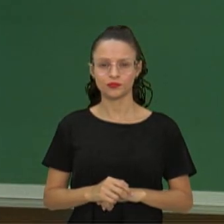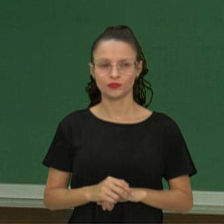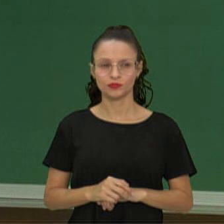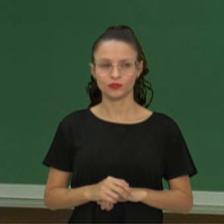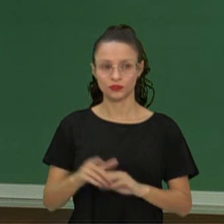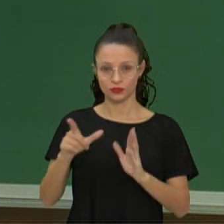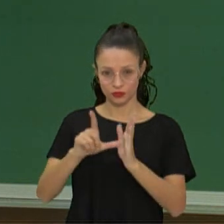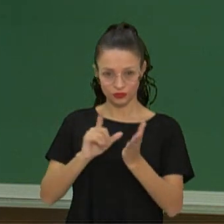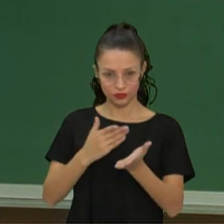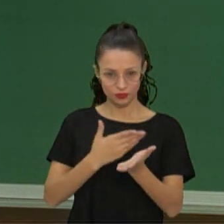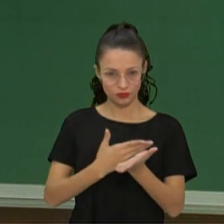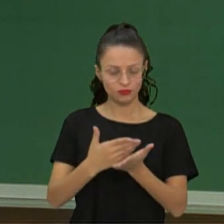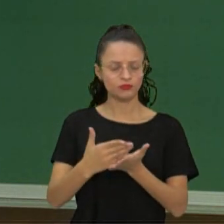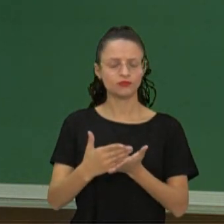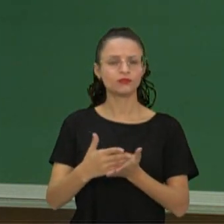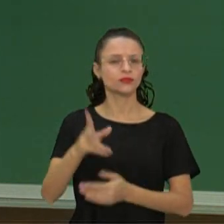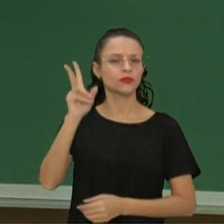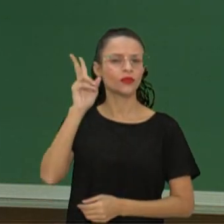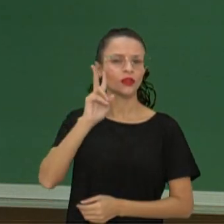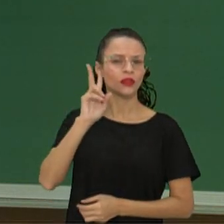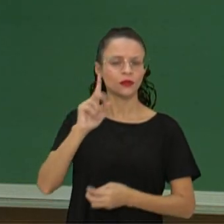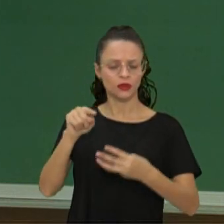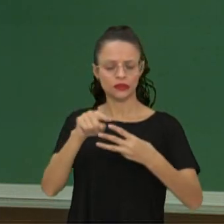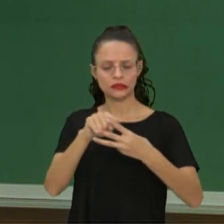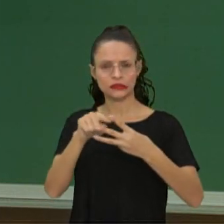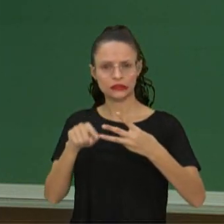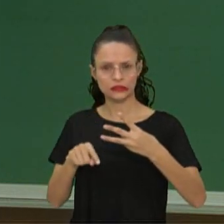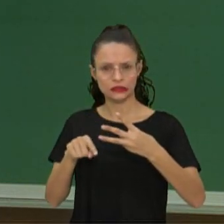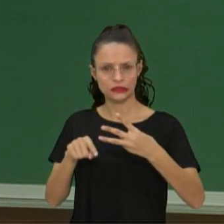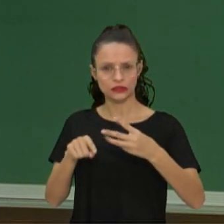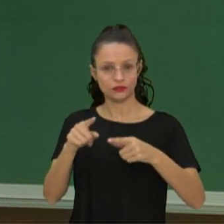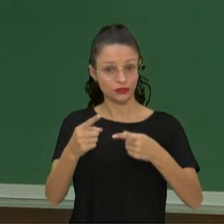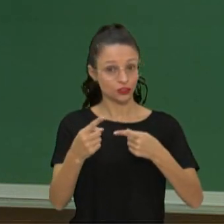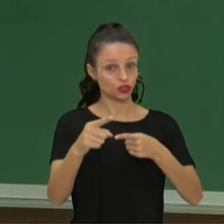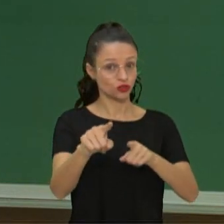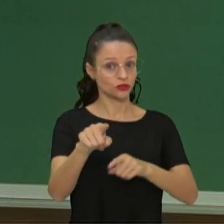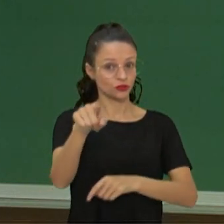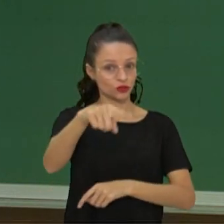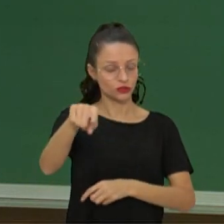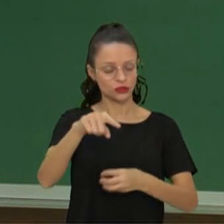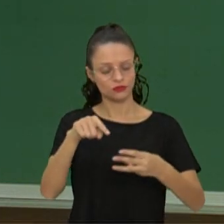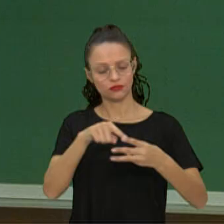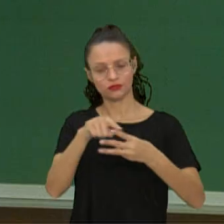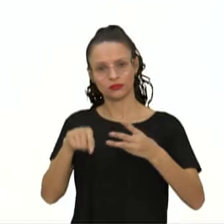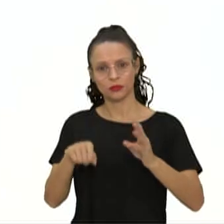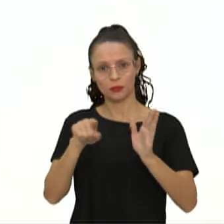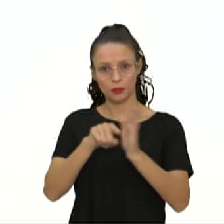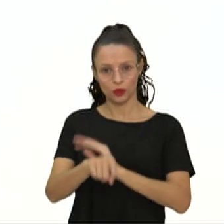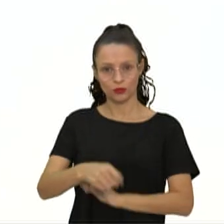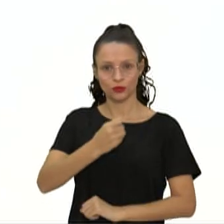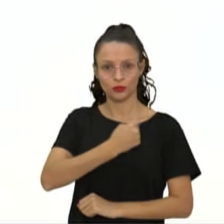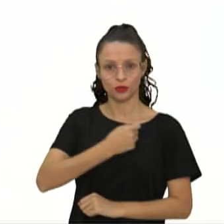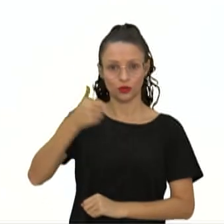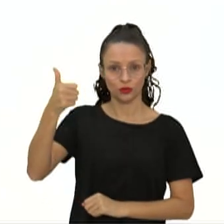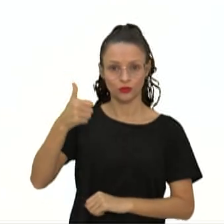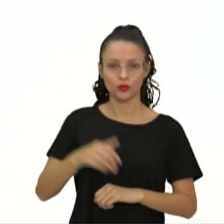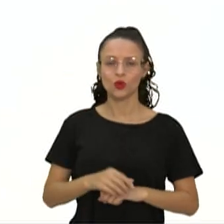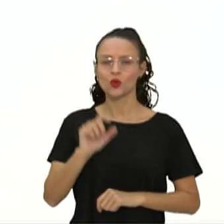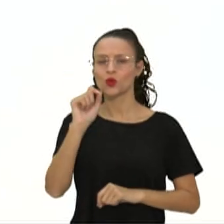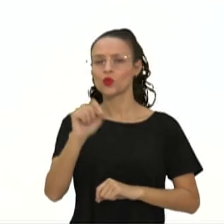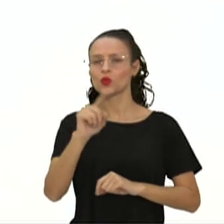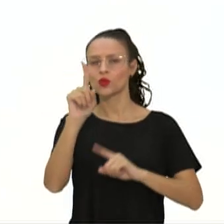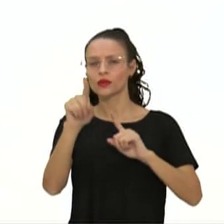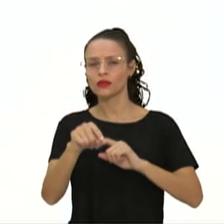Antes de começar, eu quero recordar com vocês 3 informações. Então tem um desafio aí para você, 3 perguntinhas. Pergunta número 1, o que é